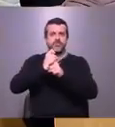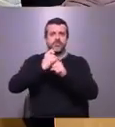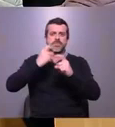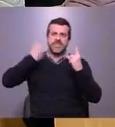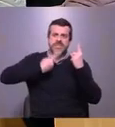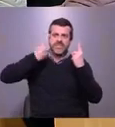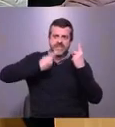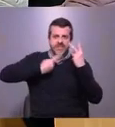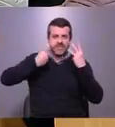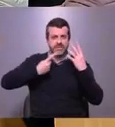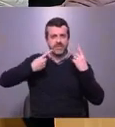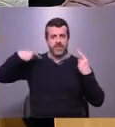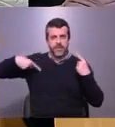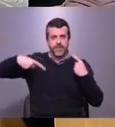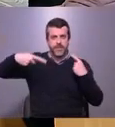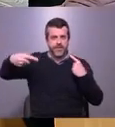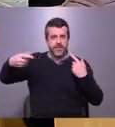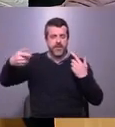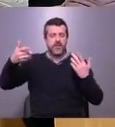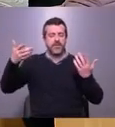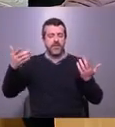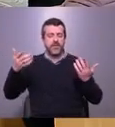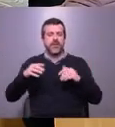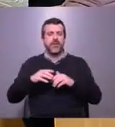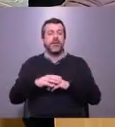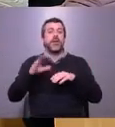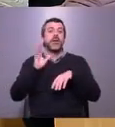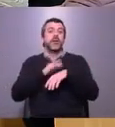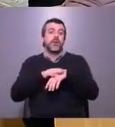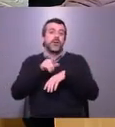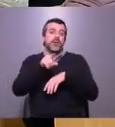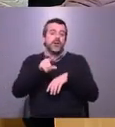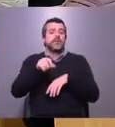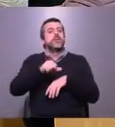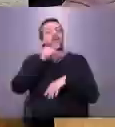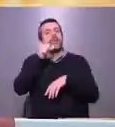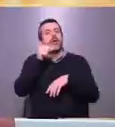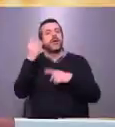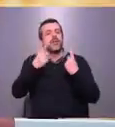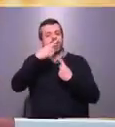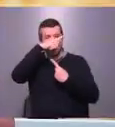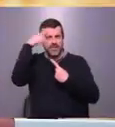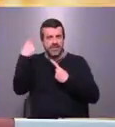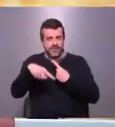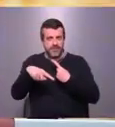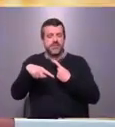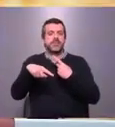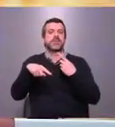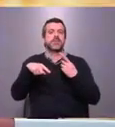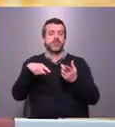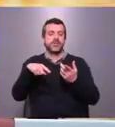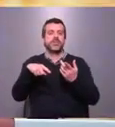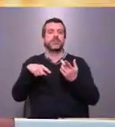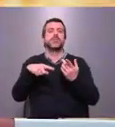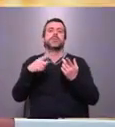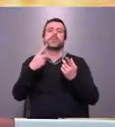Sentimos Deus como um peso no nosso dia-a-dia. E é por isso que temos sempre alguma dificuldade em acolher